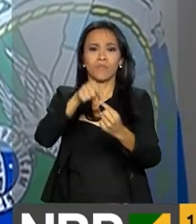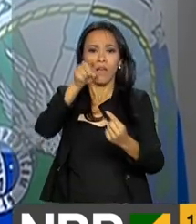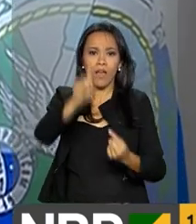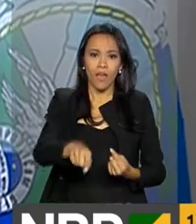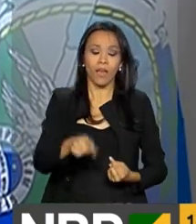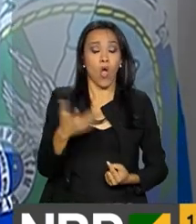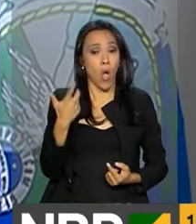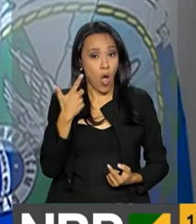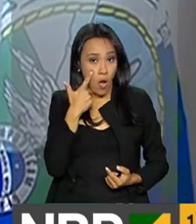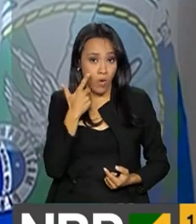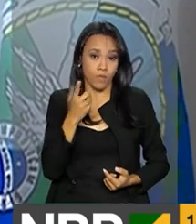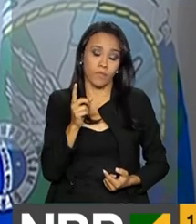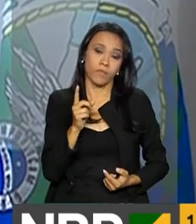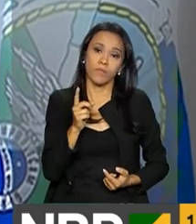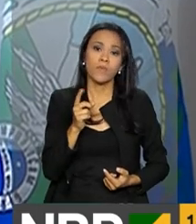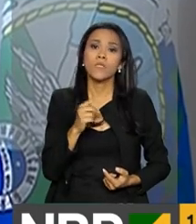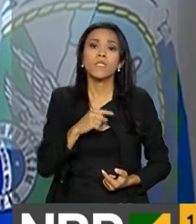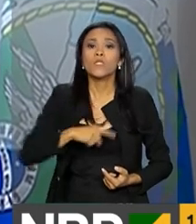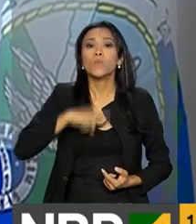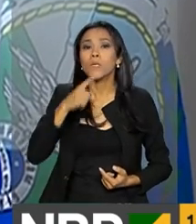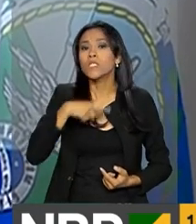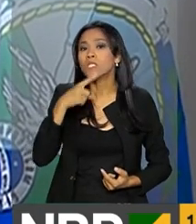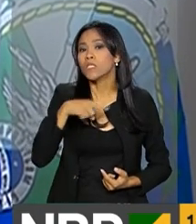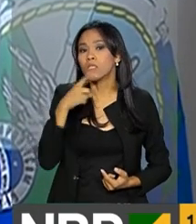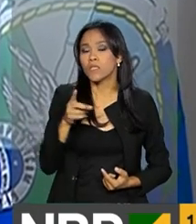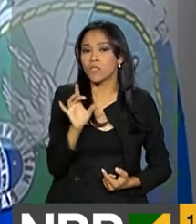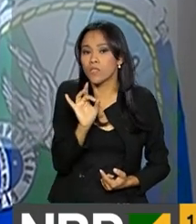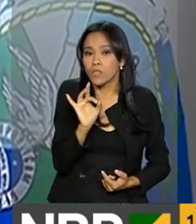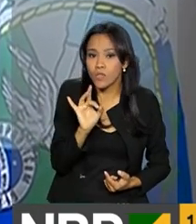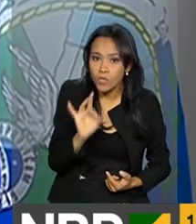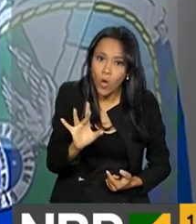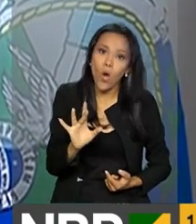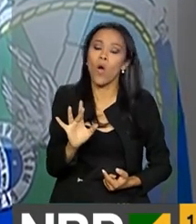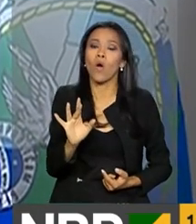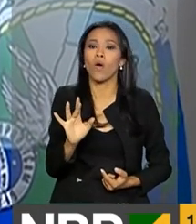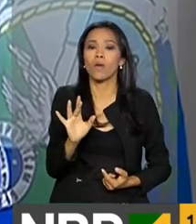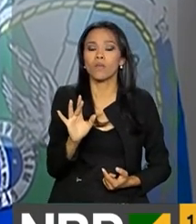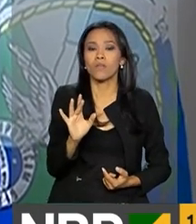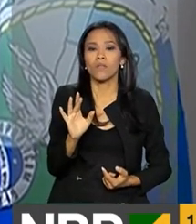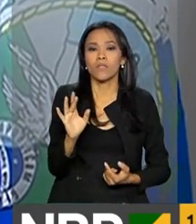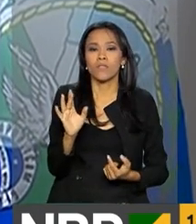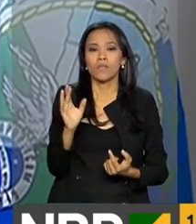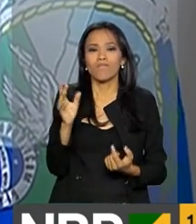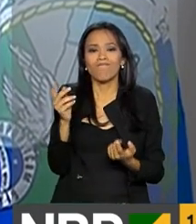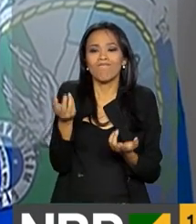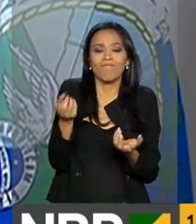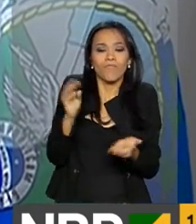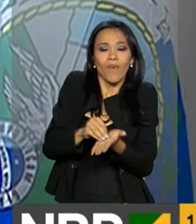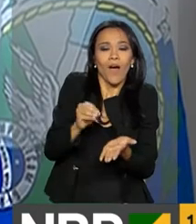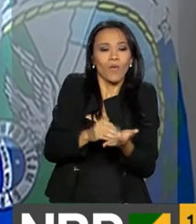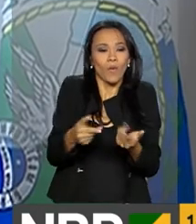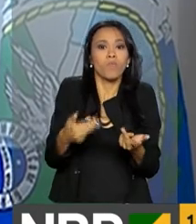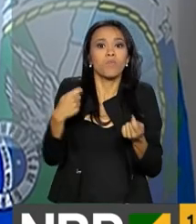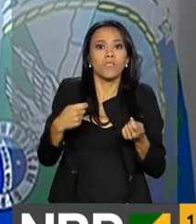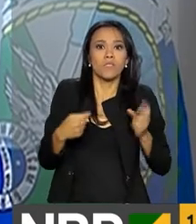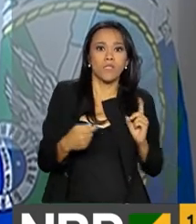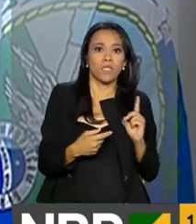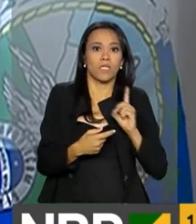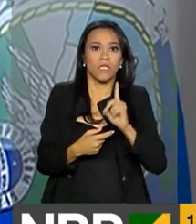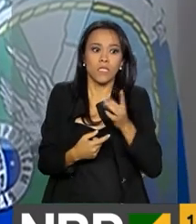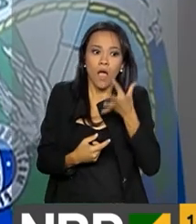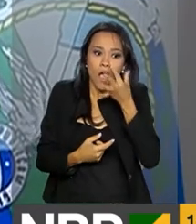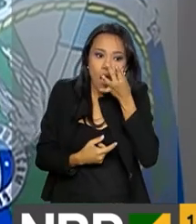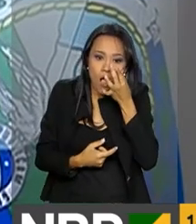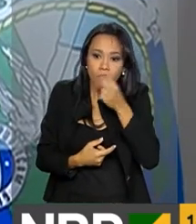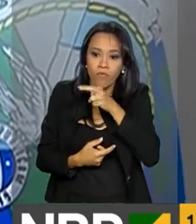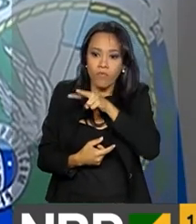dizer: olha, Temer, não adianta só nós contarmos, você precisa visualizar o que está acontecendo lá. E dessa visualização, que o